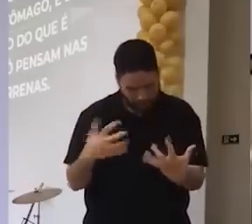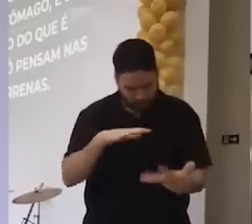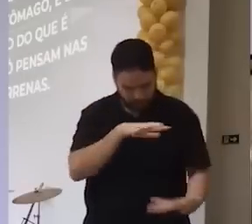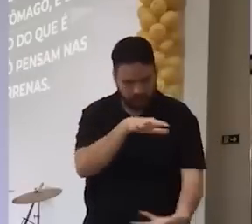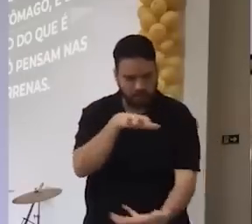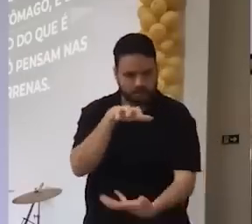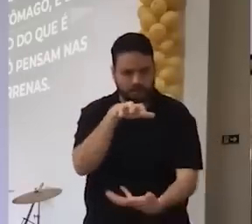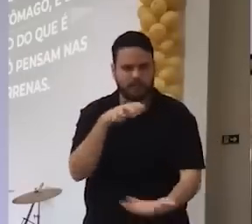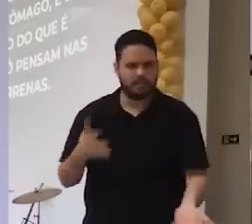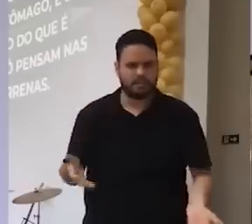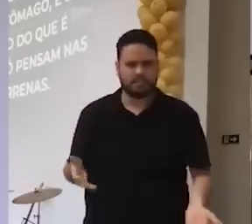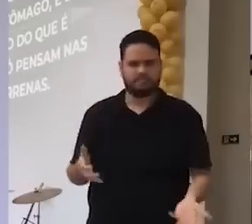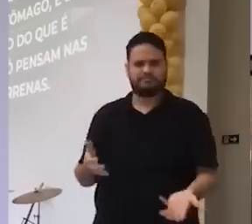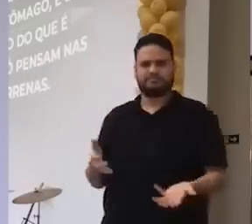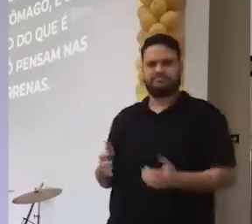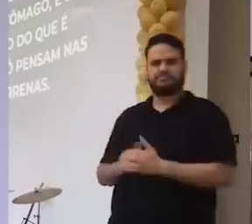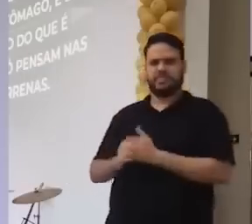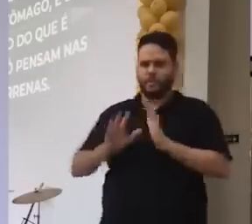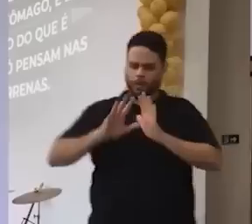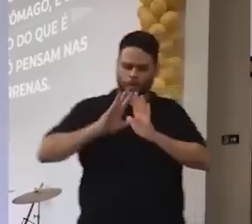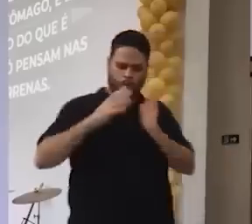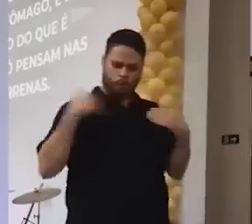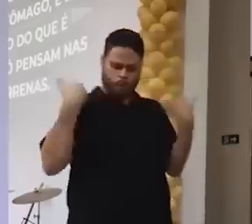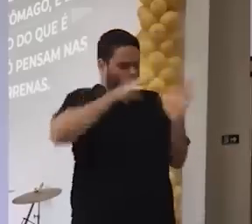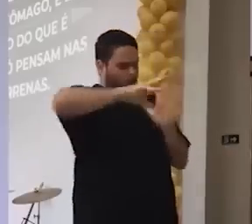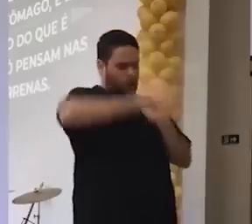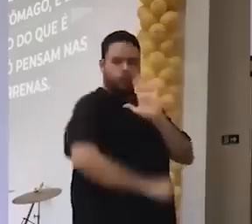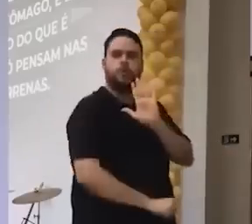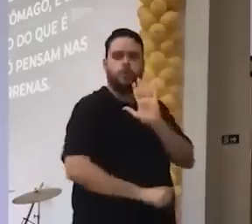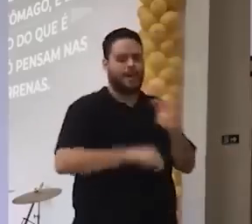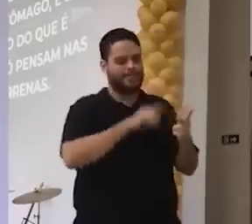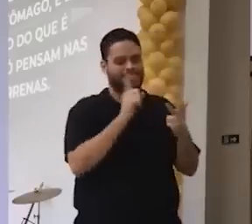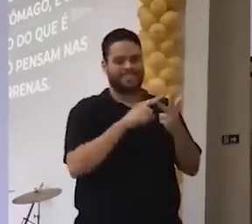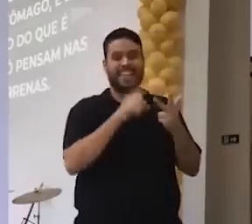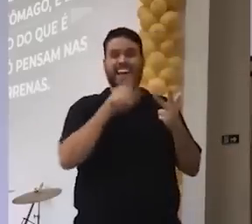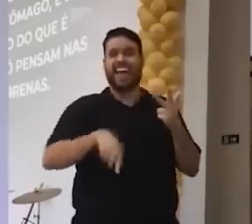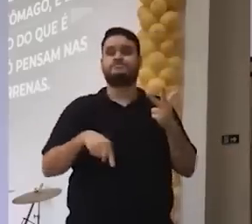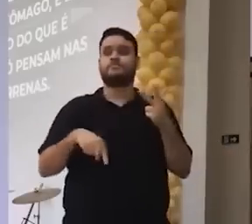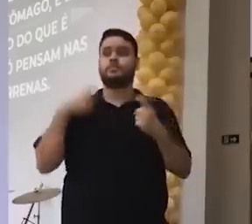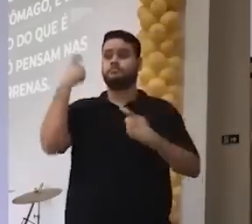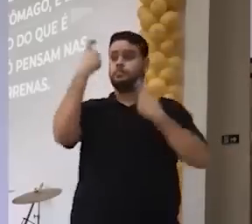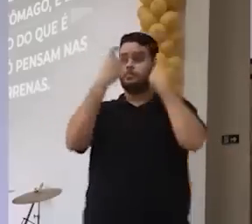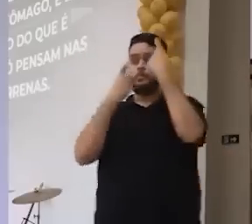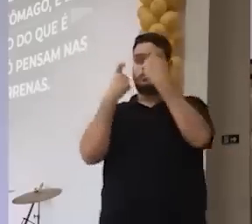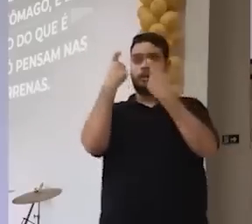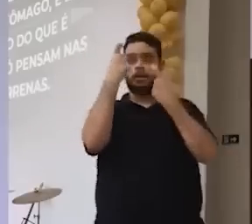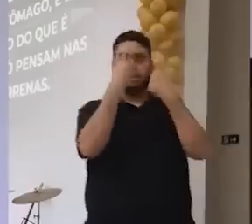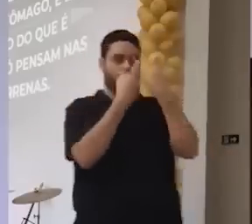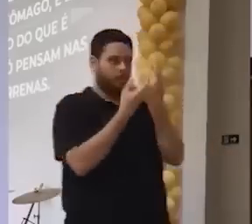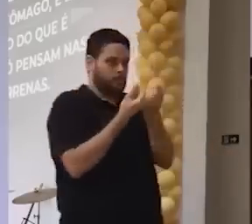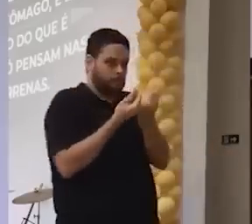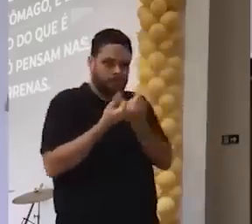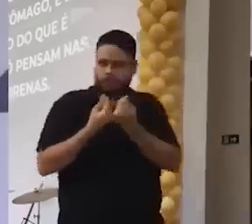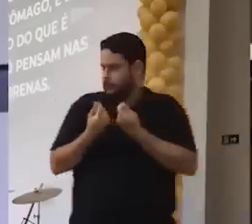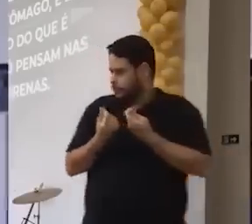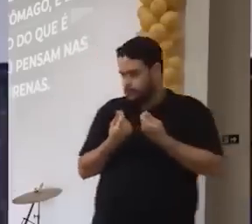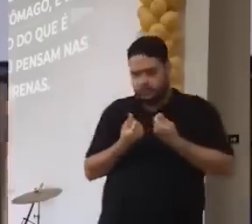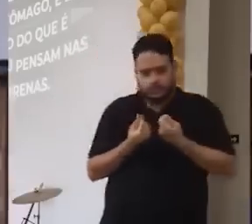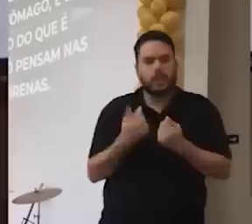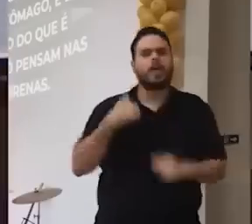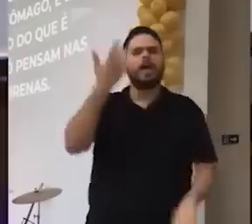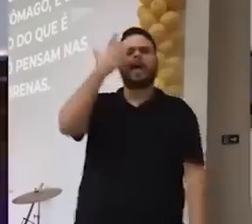O terceiro ladrão da alegria é a preocupação com dinheiro. Eu acho que aqui em Bataguaçu vocês não enfrentam esse